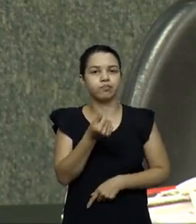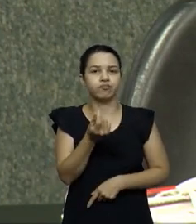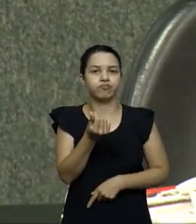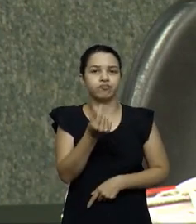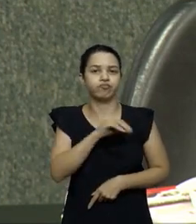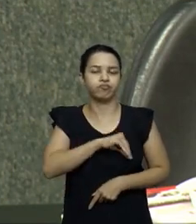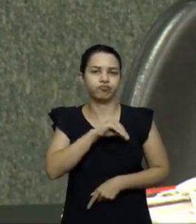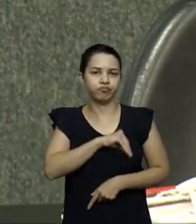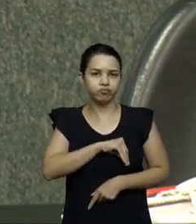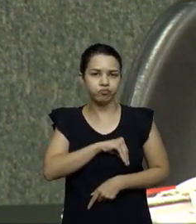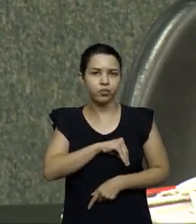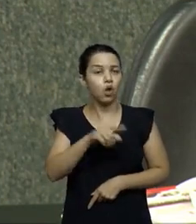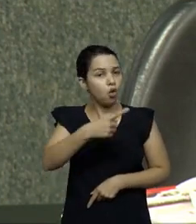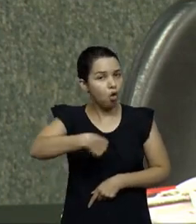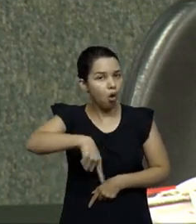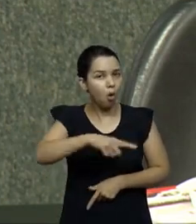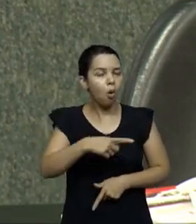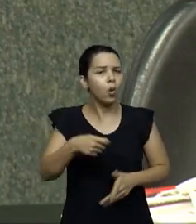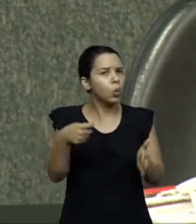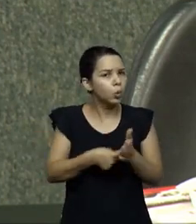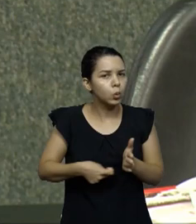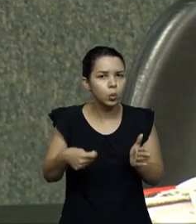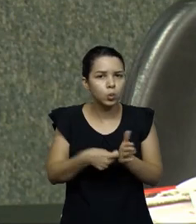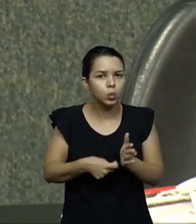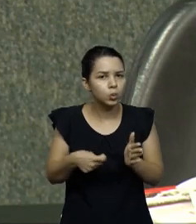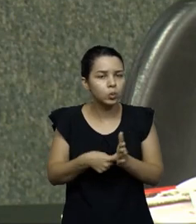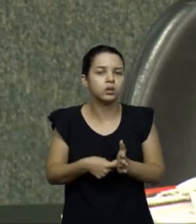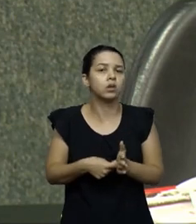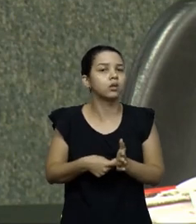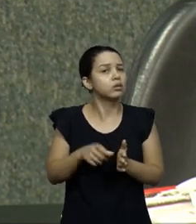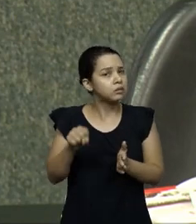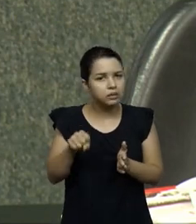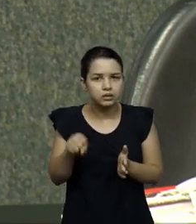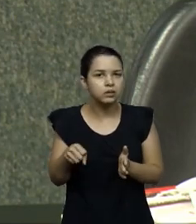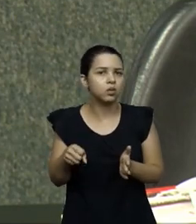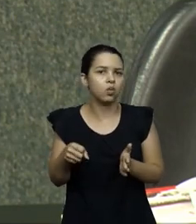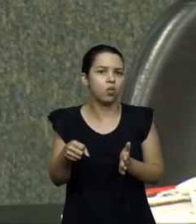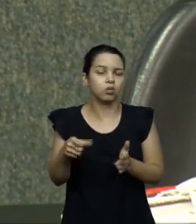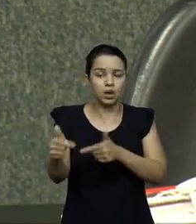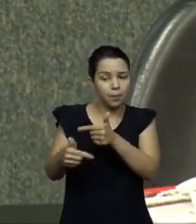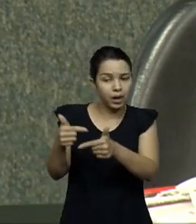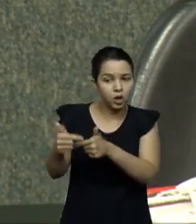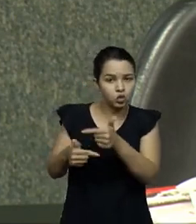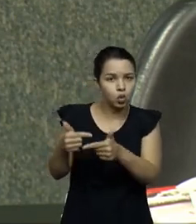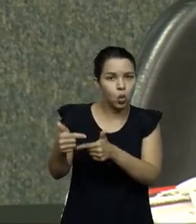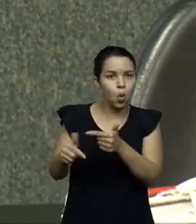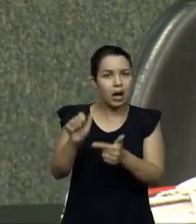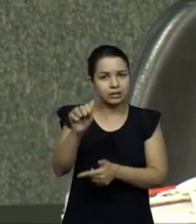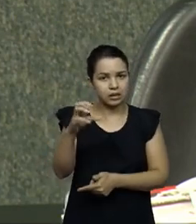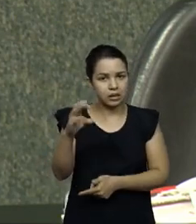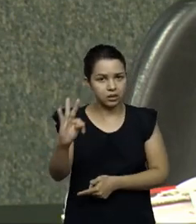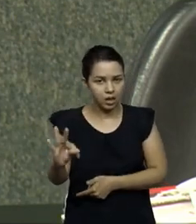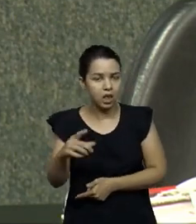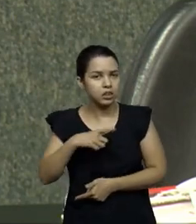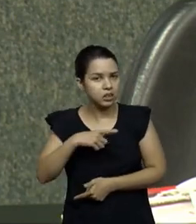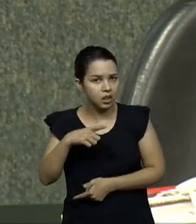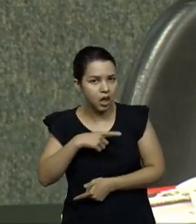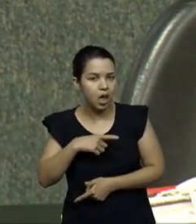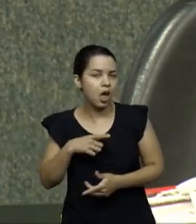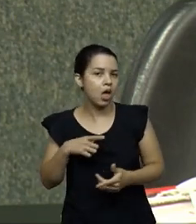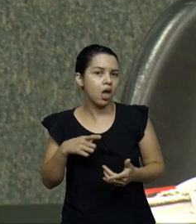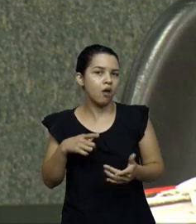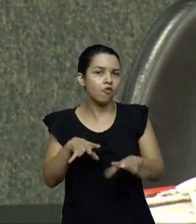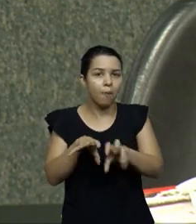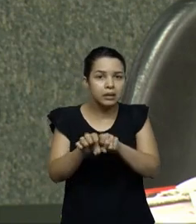é a nossa luta sim o trabalhador temporário ele tem a sua formação de especialista mestre ou Doutor